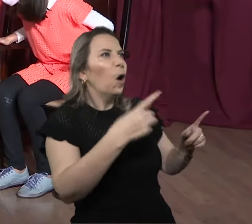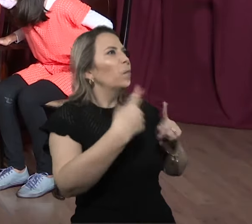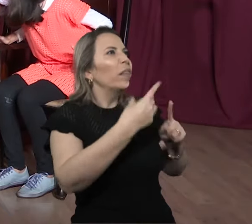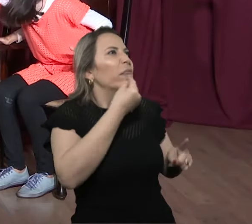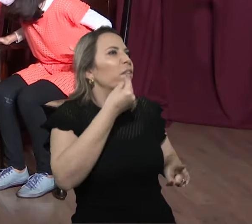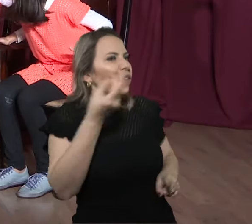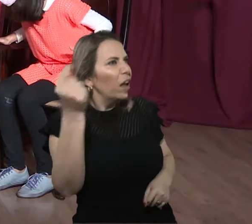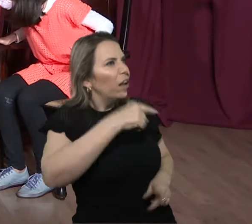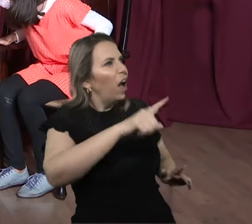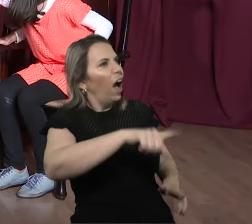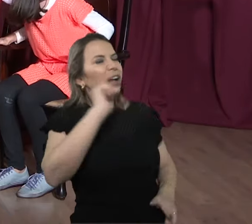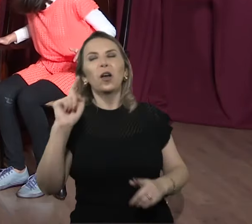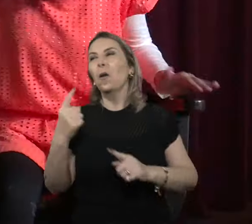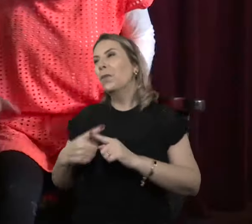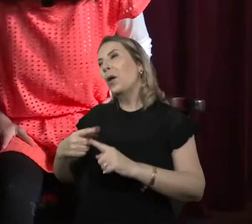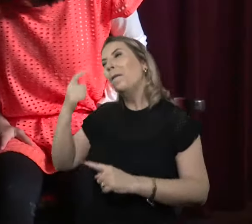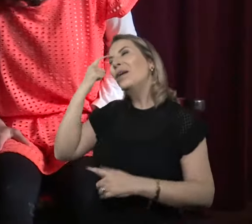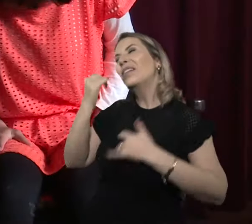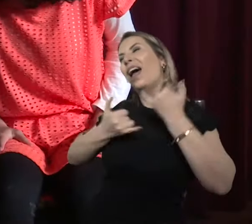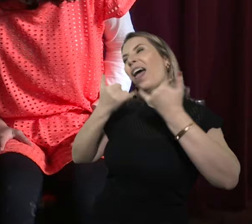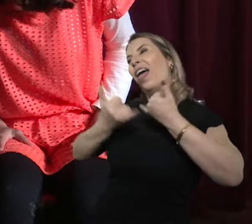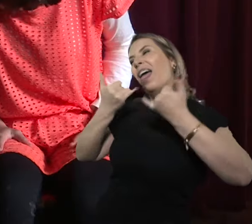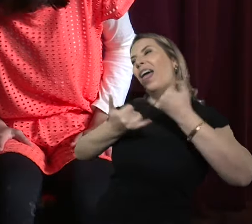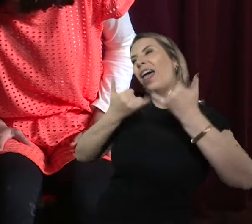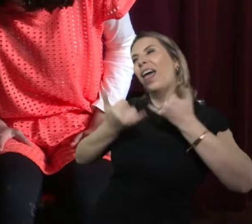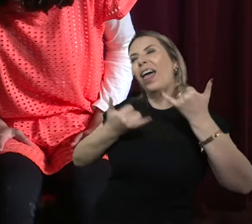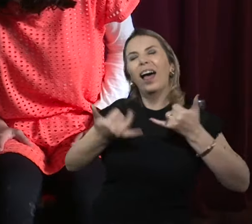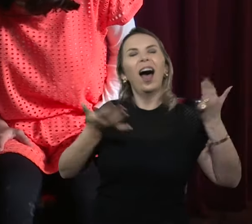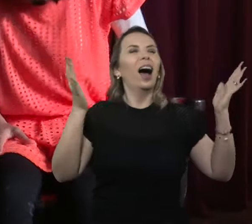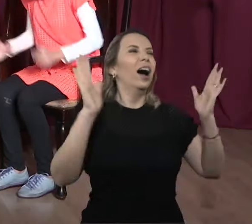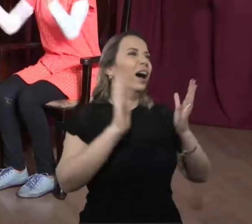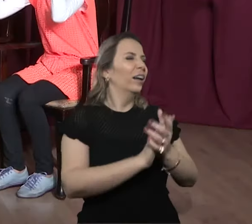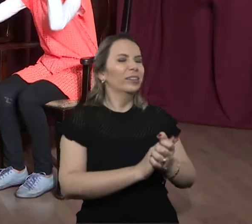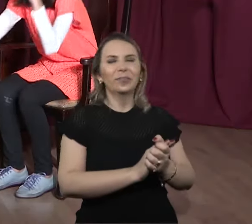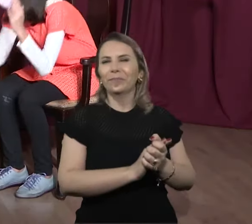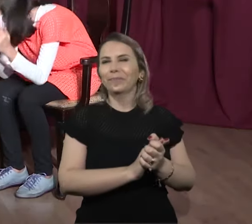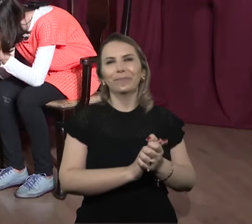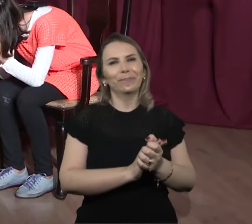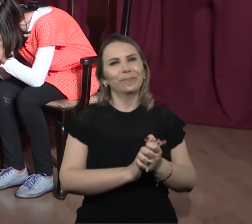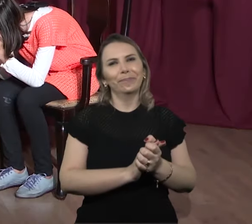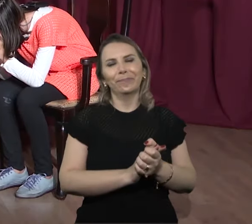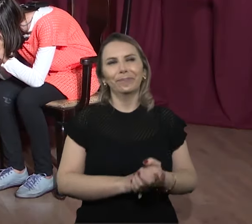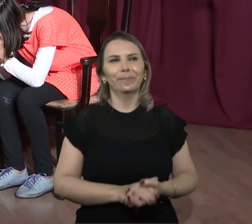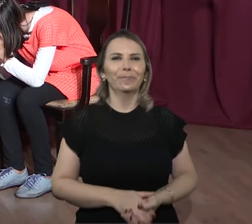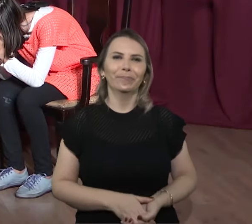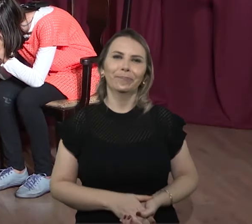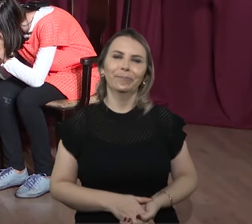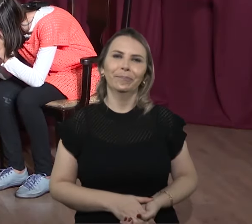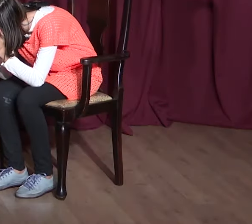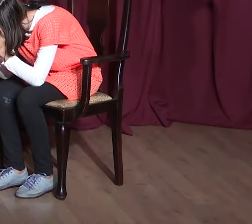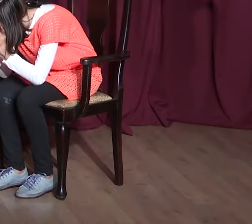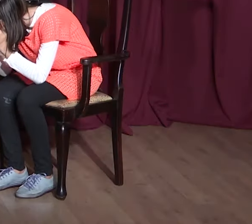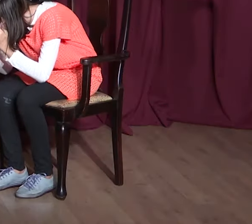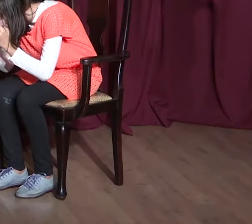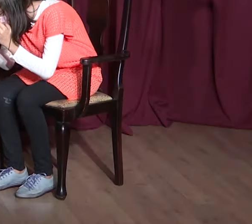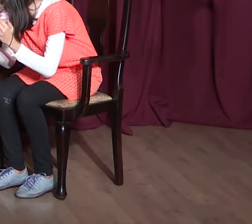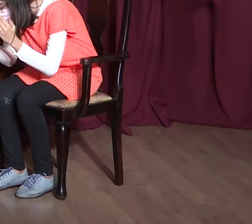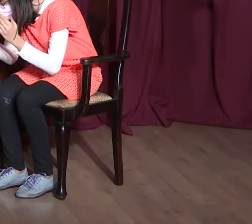atrás? Por que não vieram antes? Porque achei que era só uma brincadeira. Ah, não!